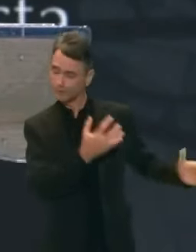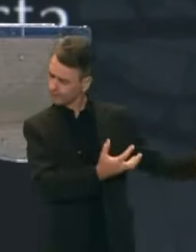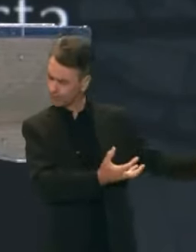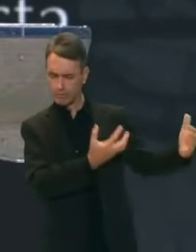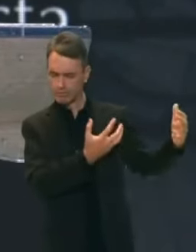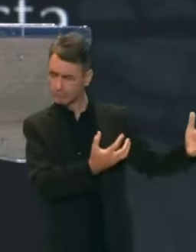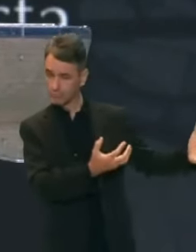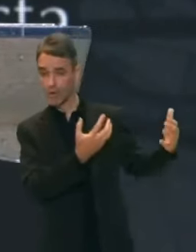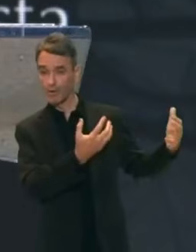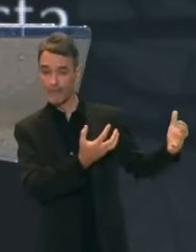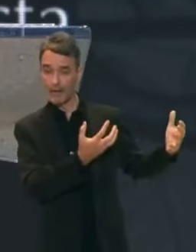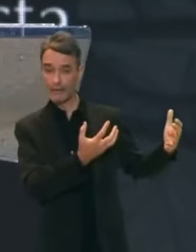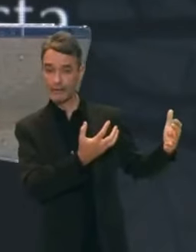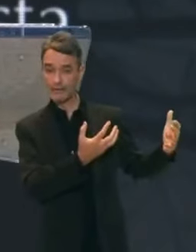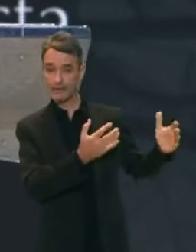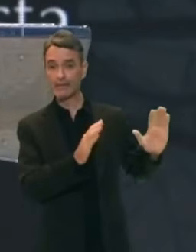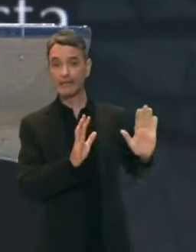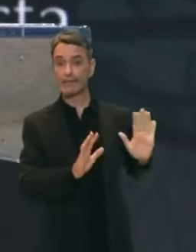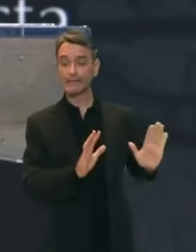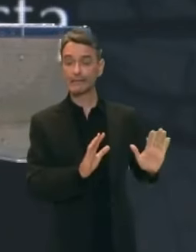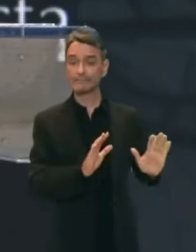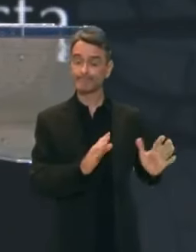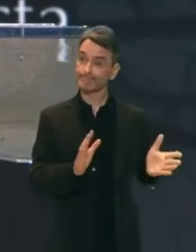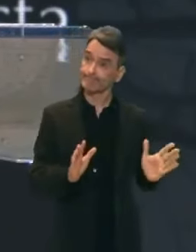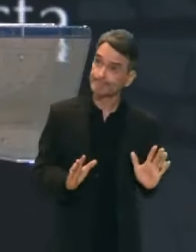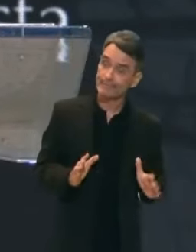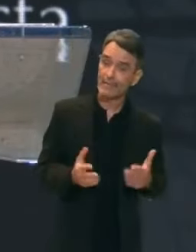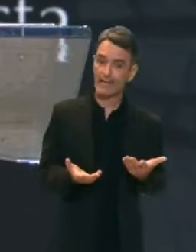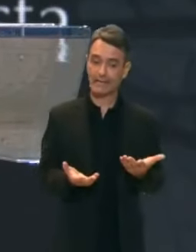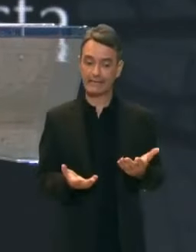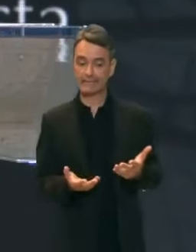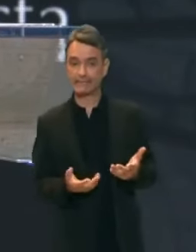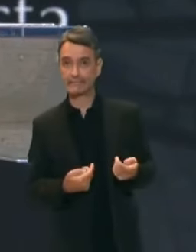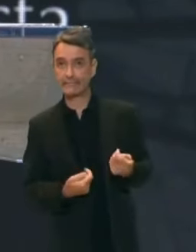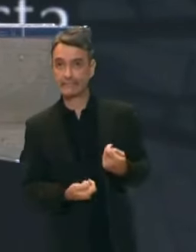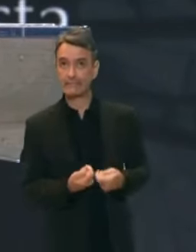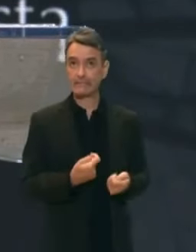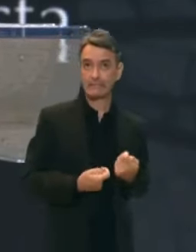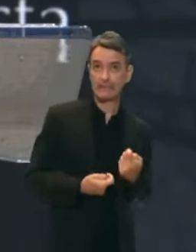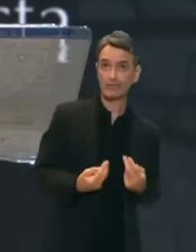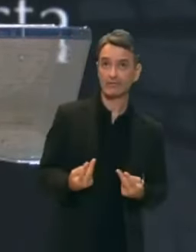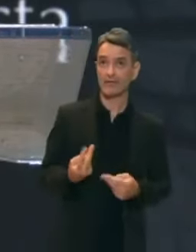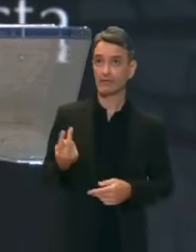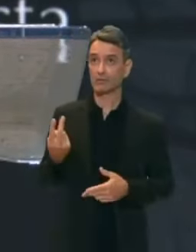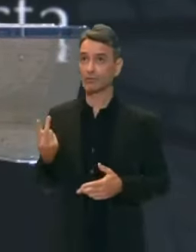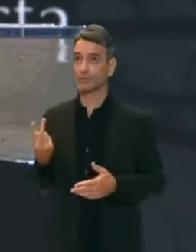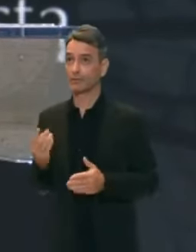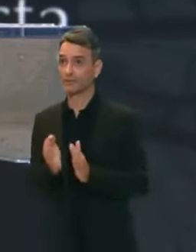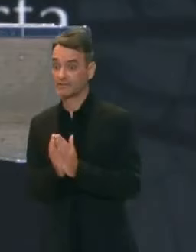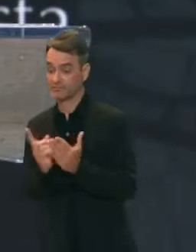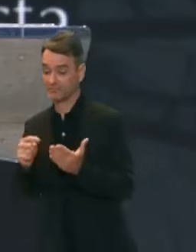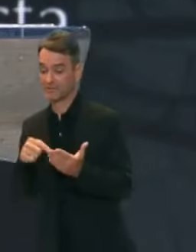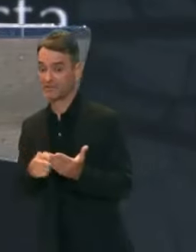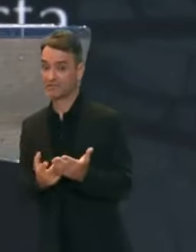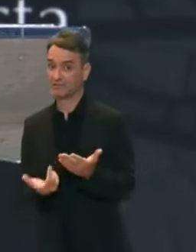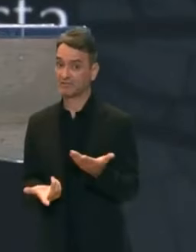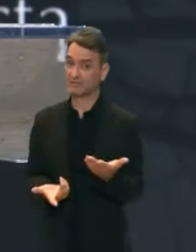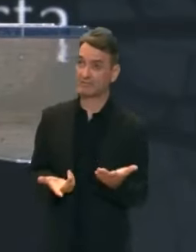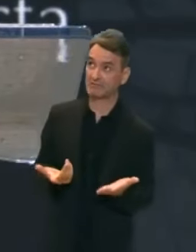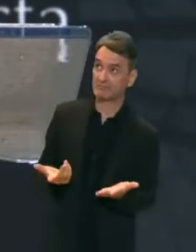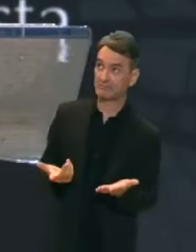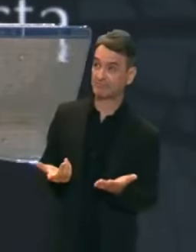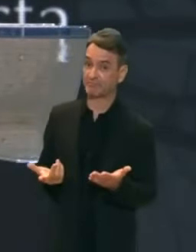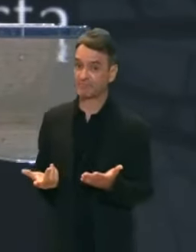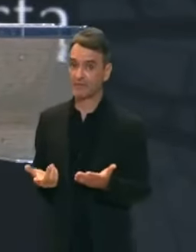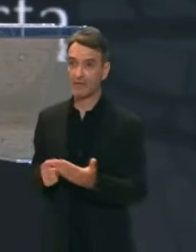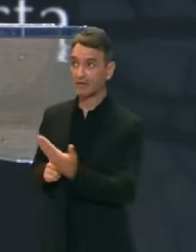nos deformem, nos façam negociar os valores bíblicos e a vontade de Deus que já foi